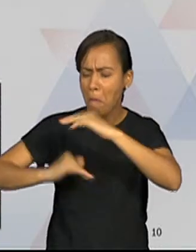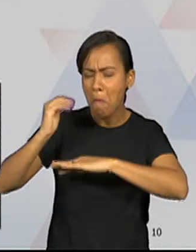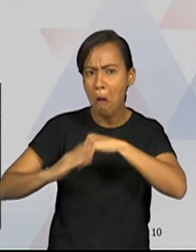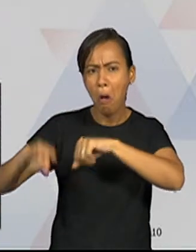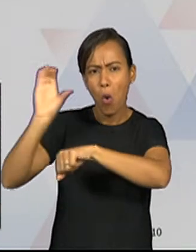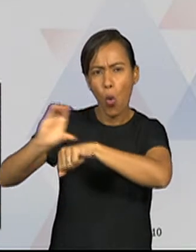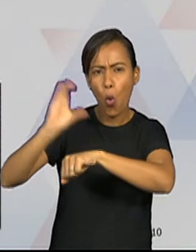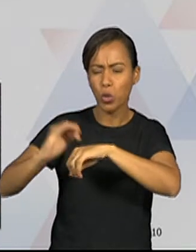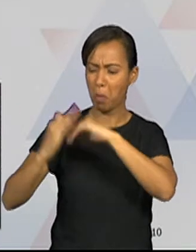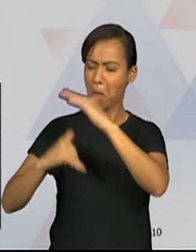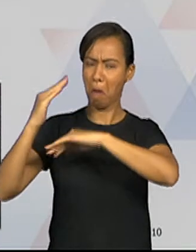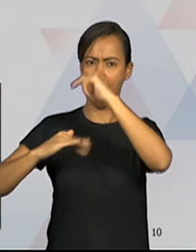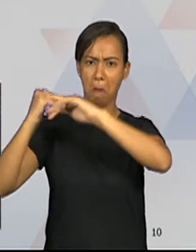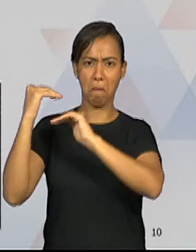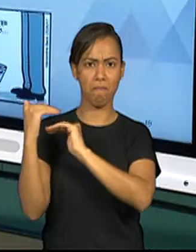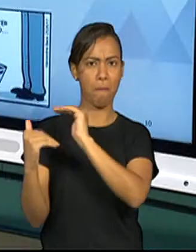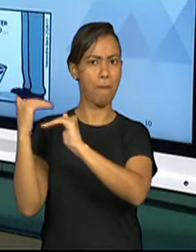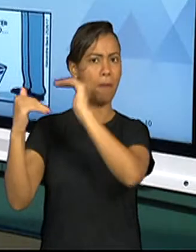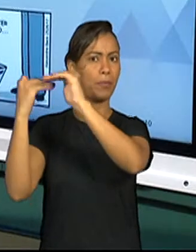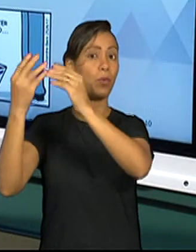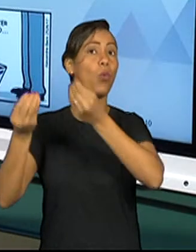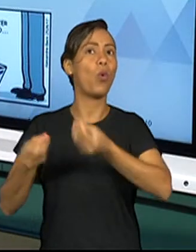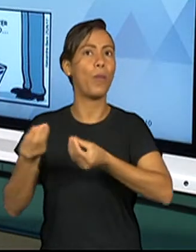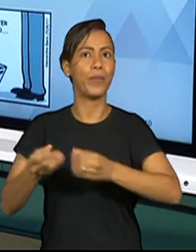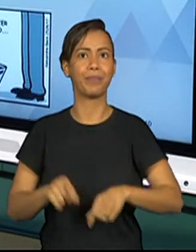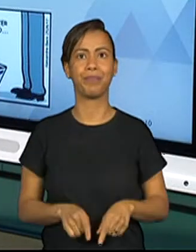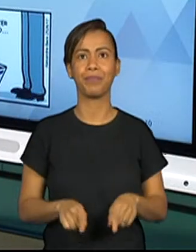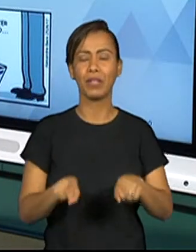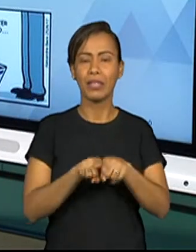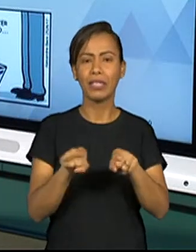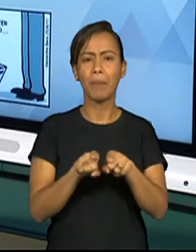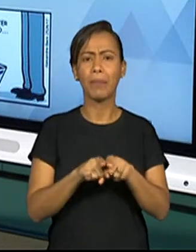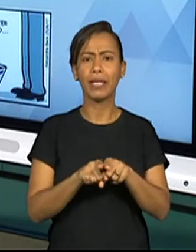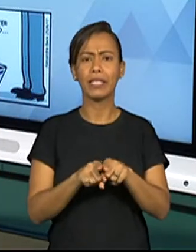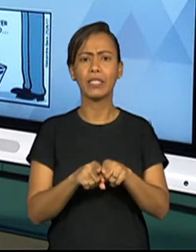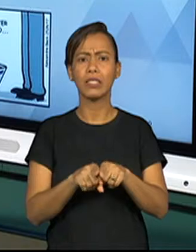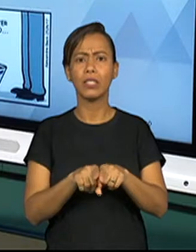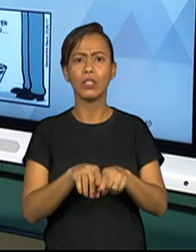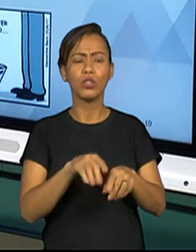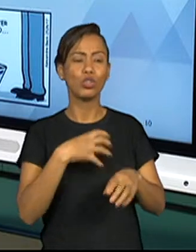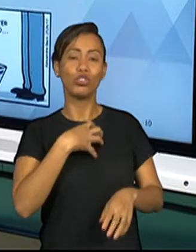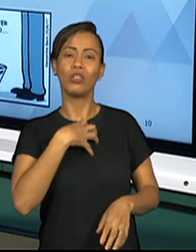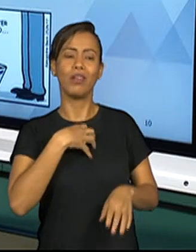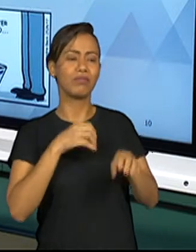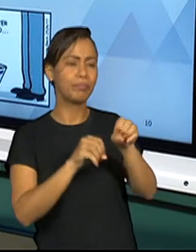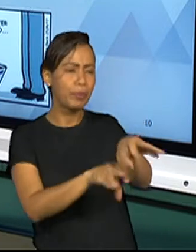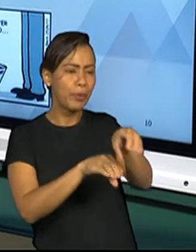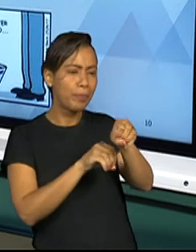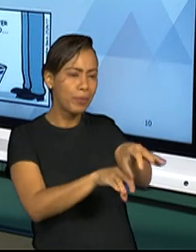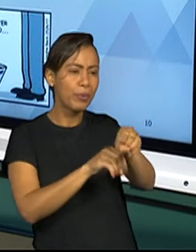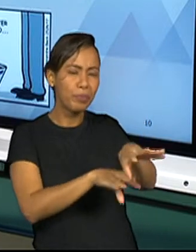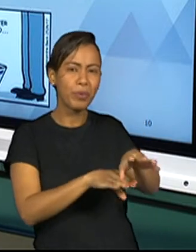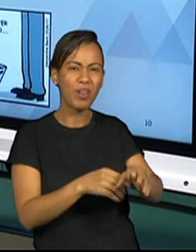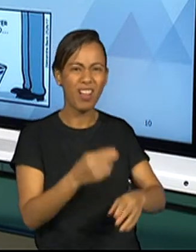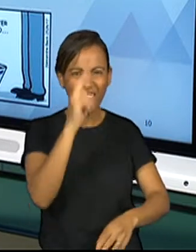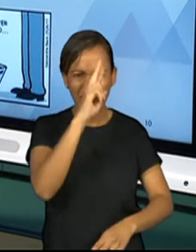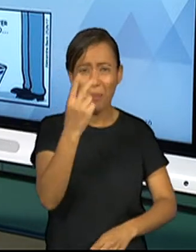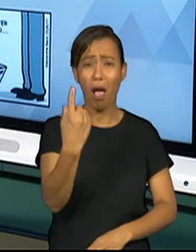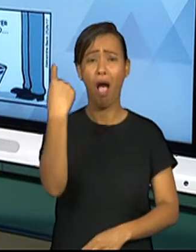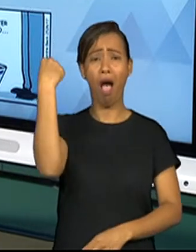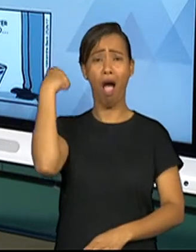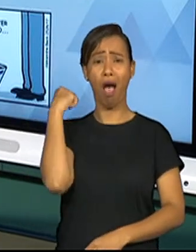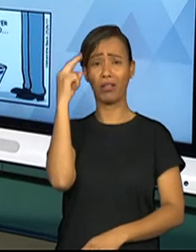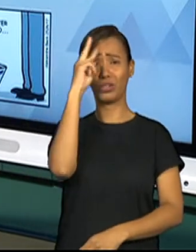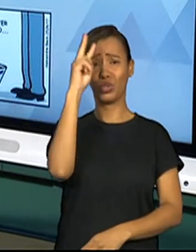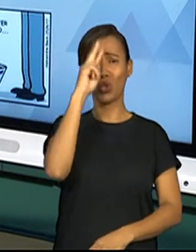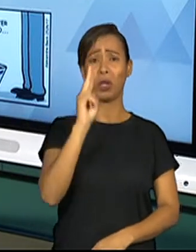que elas se modificaram muito através dos tempos. Então, nós saímos de uma escola lá dos jesuítas, que eles chegaram